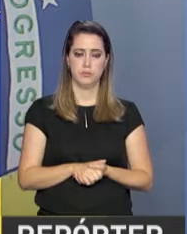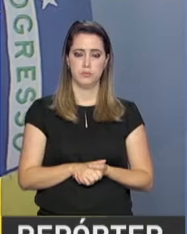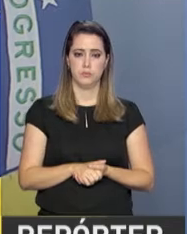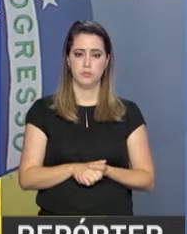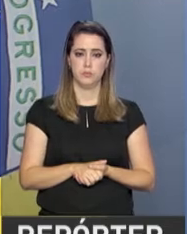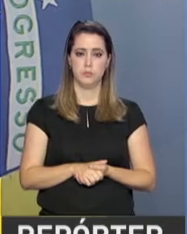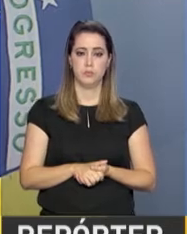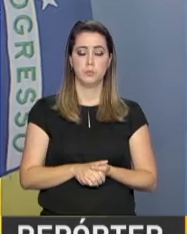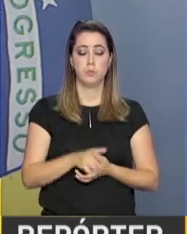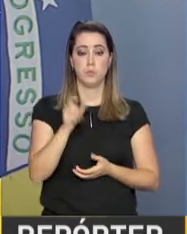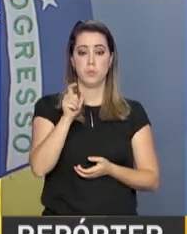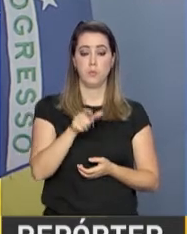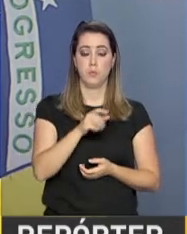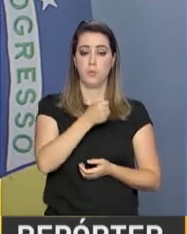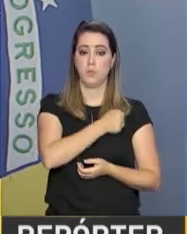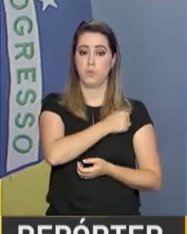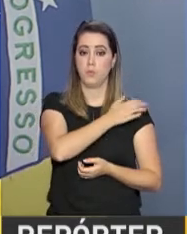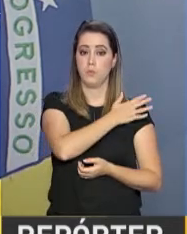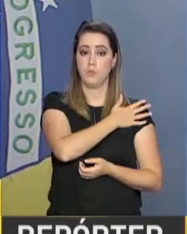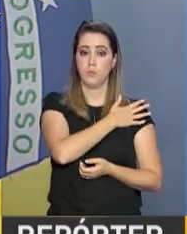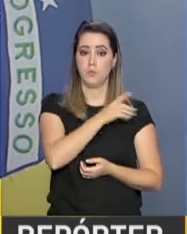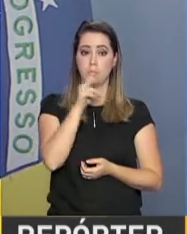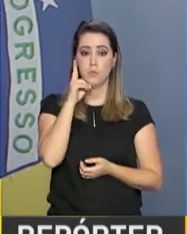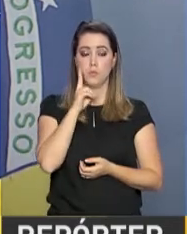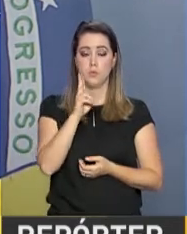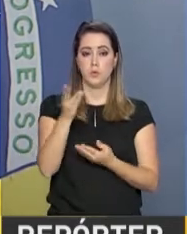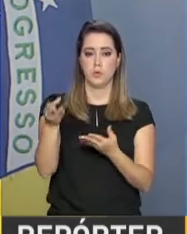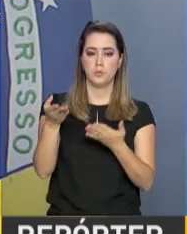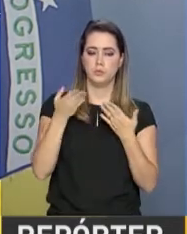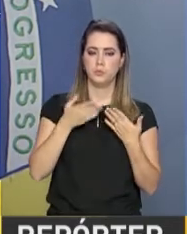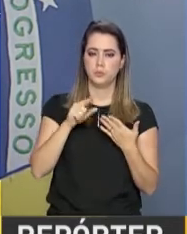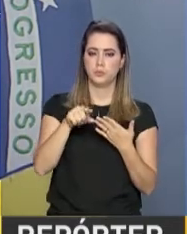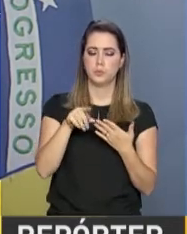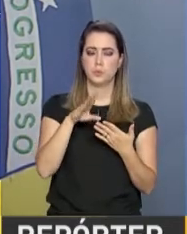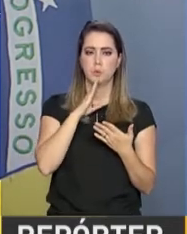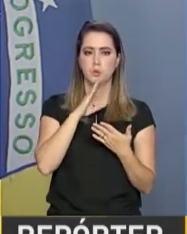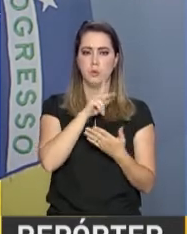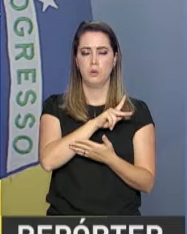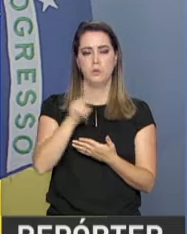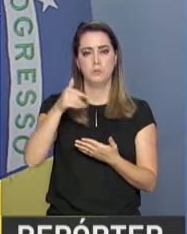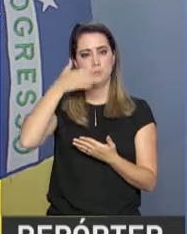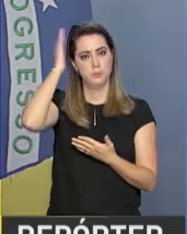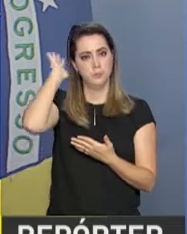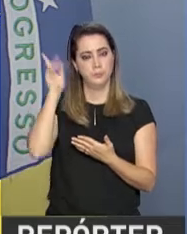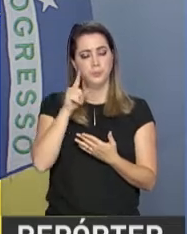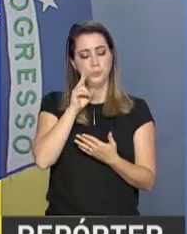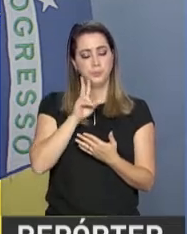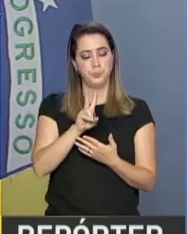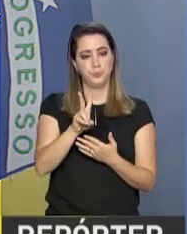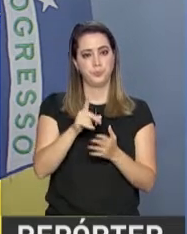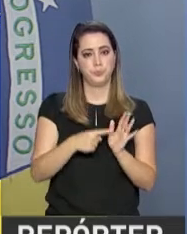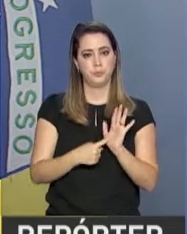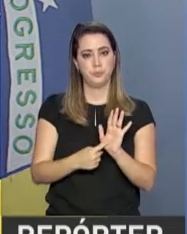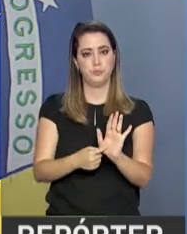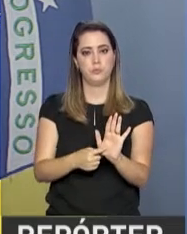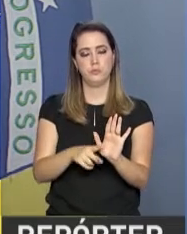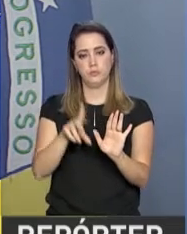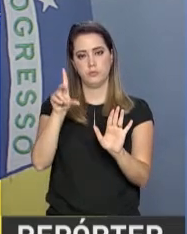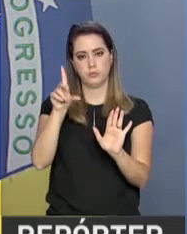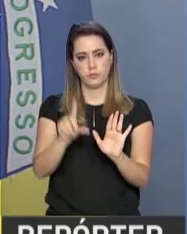O general Braga Neto trouxe ao conhecimento do senhor presidente da República dados que mostram que houve uma